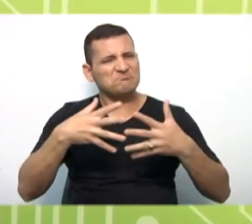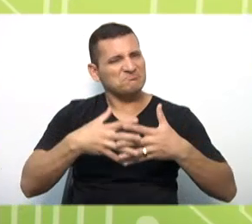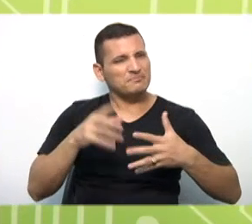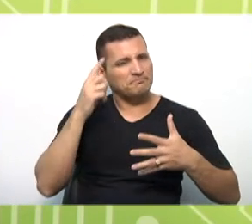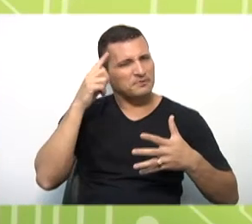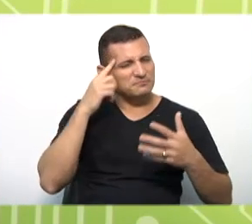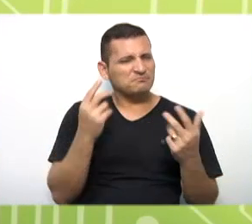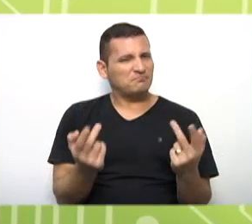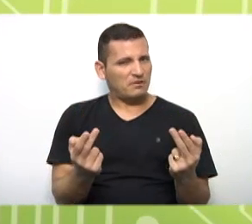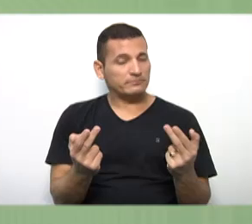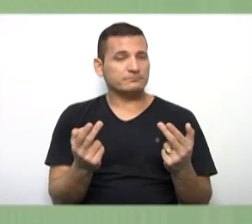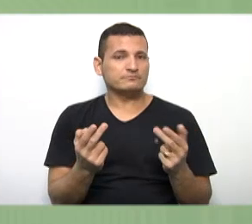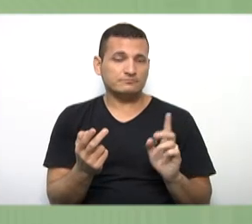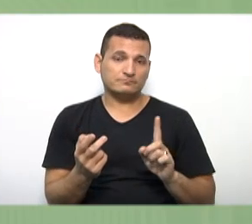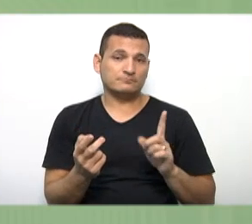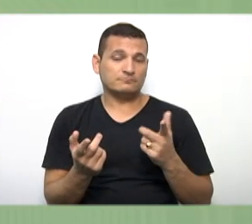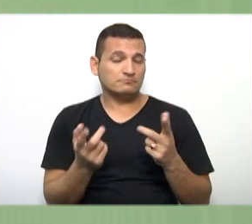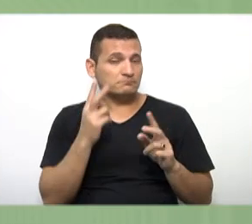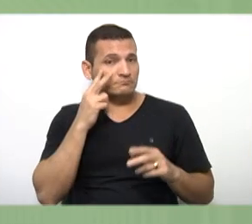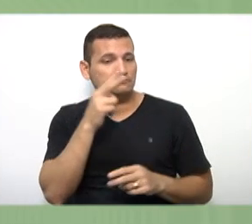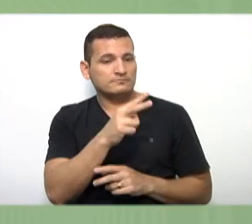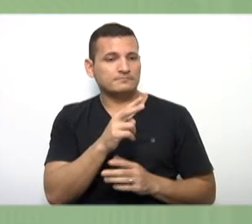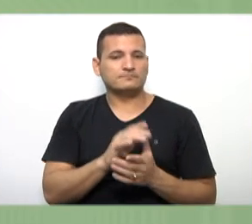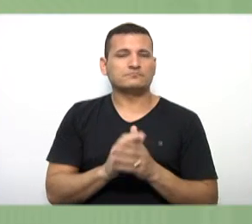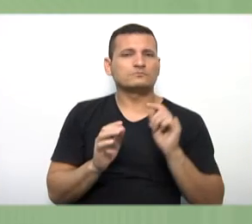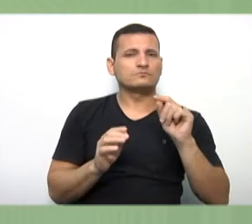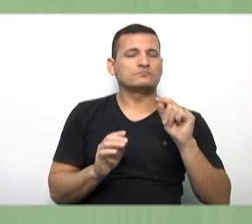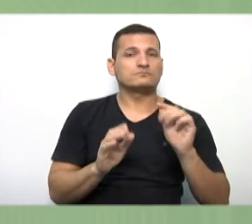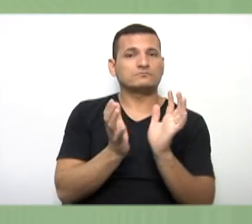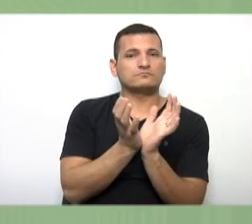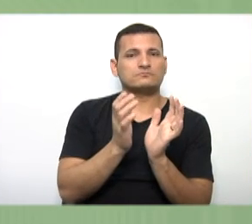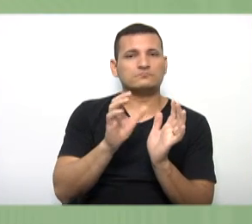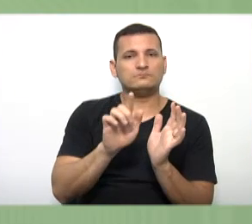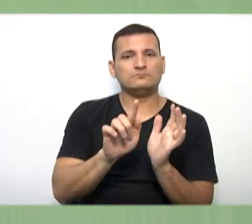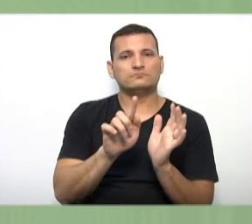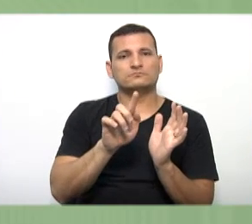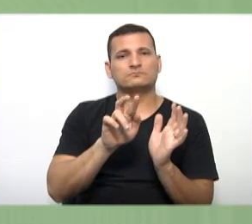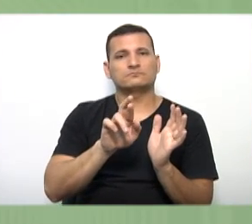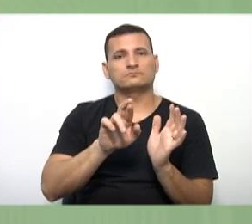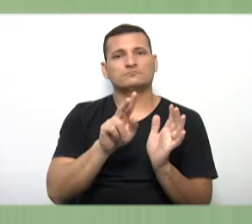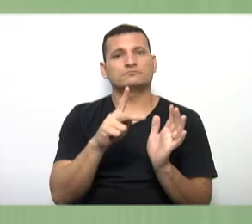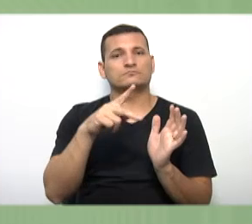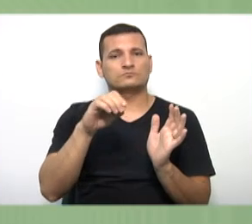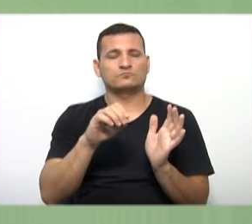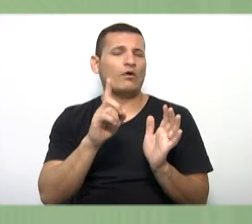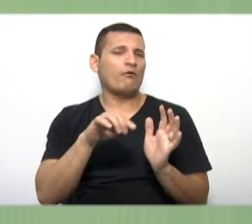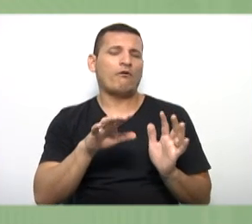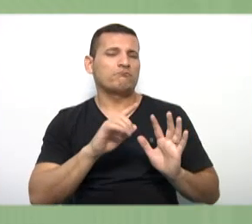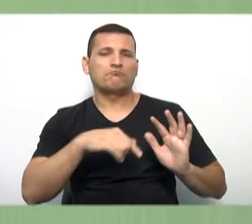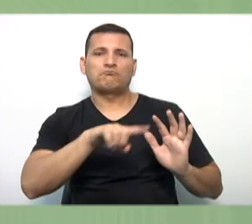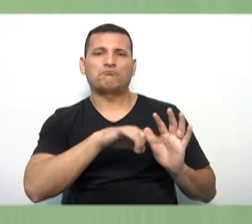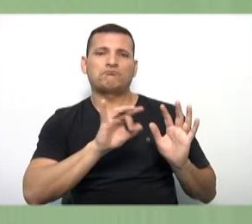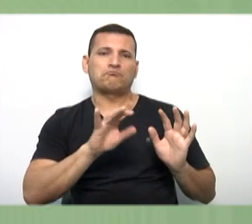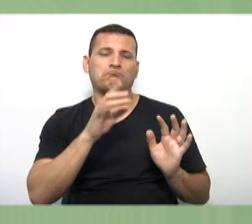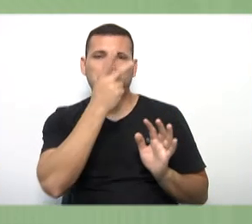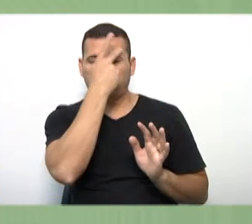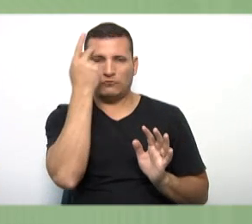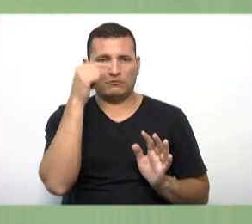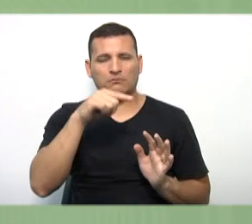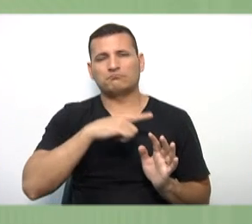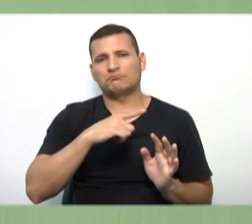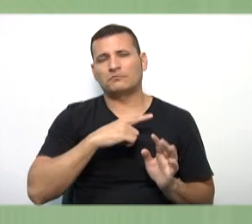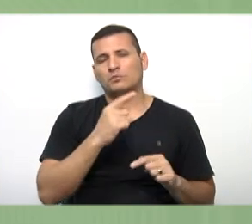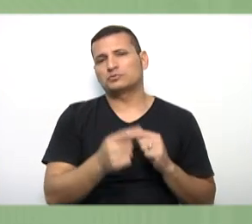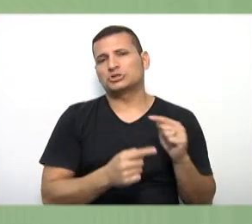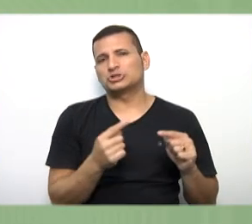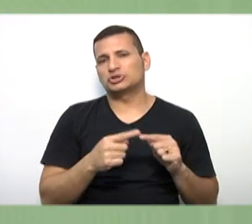coisa, mas vamos ficar atento aqui. O que é um grupo? Um grupo é um conjunto de pessoas com objetivos diversos, muitas